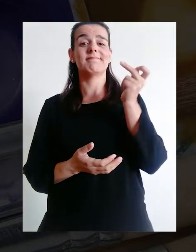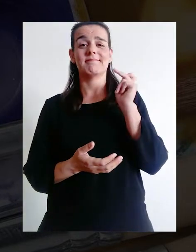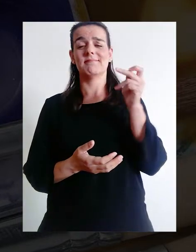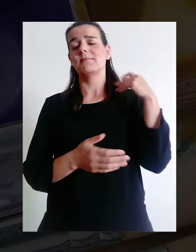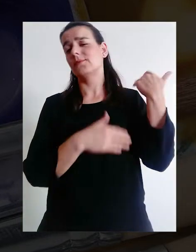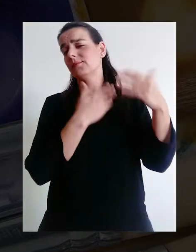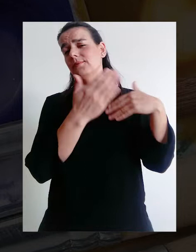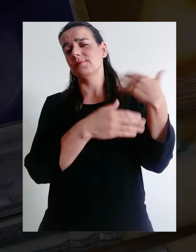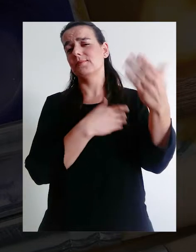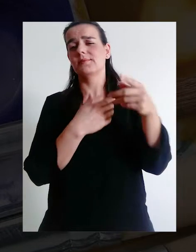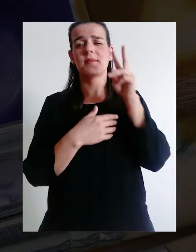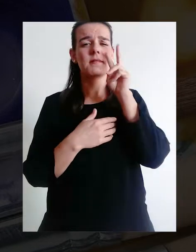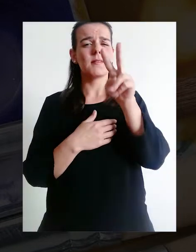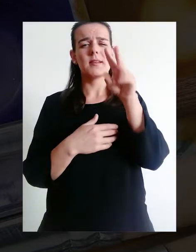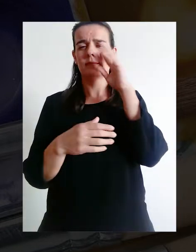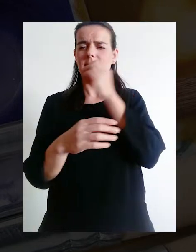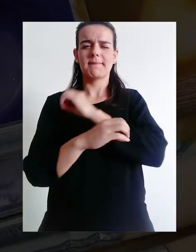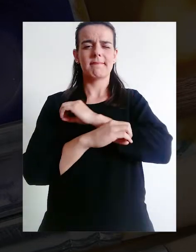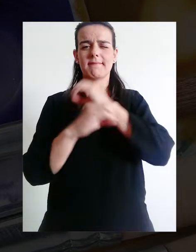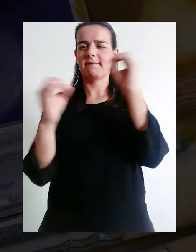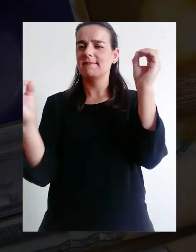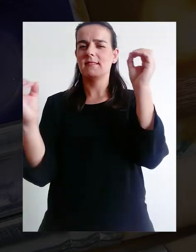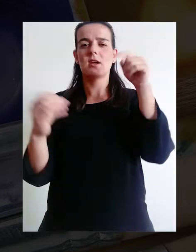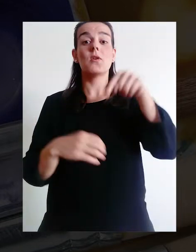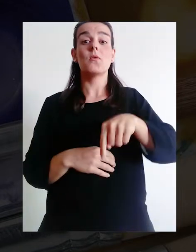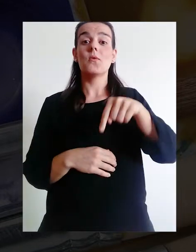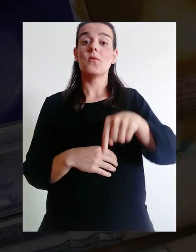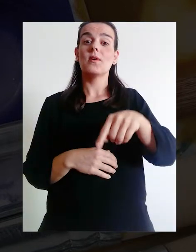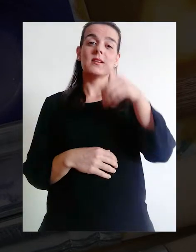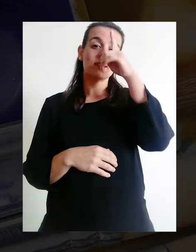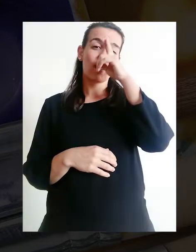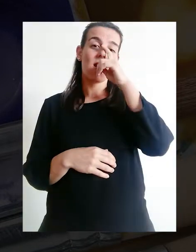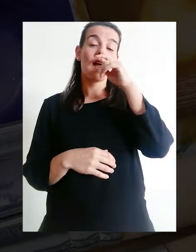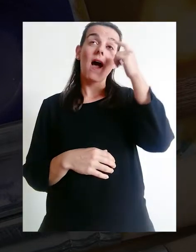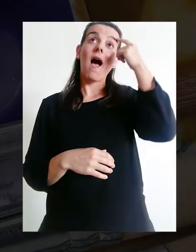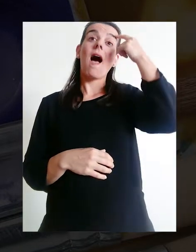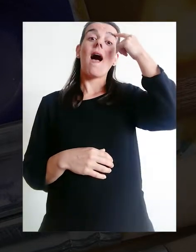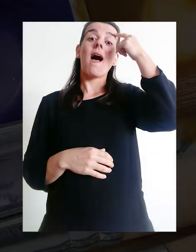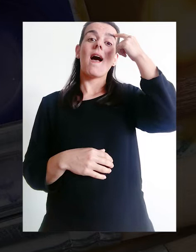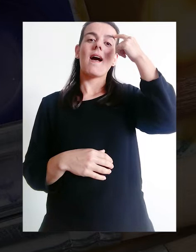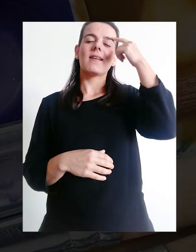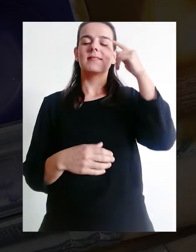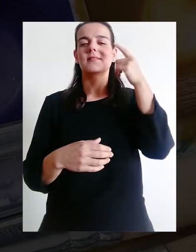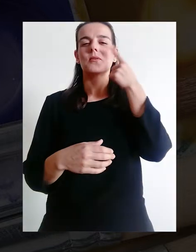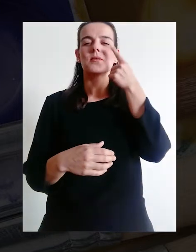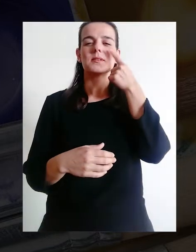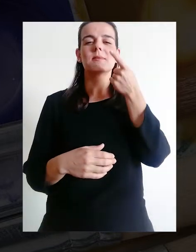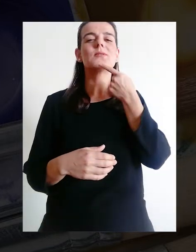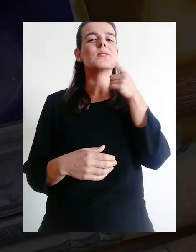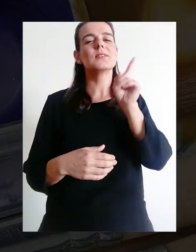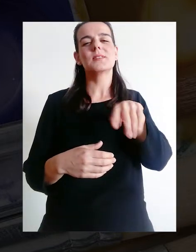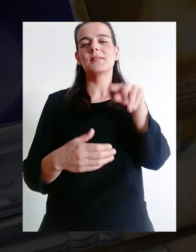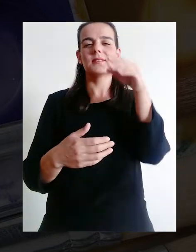Os anos passaram sem te ver. E hoje lembrei-me.